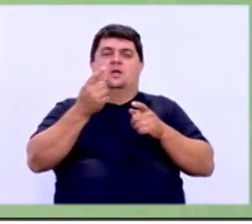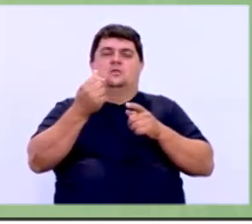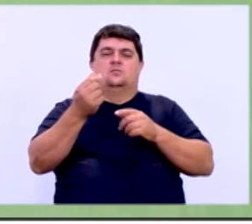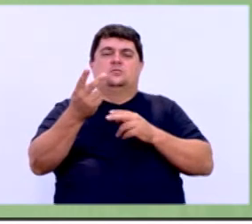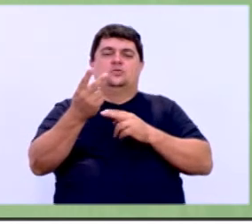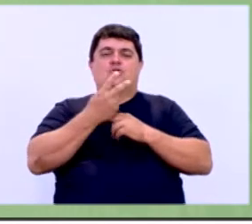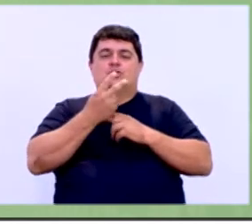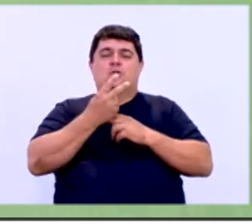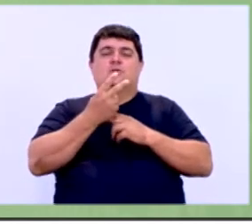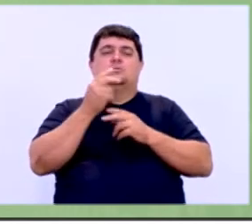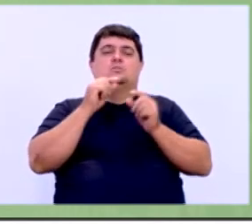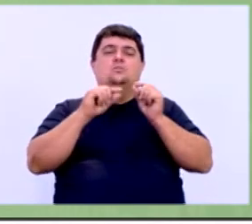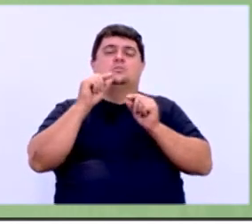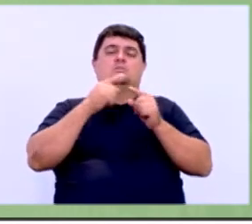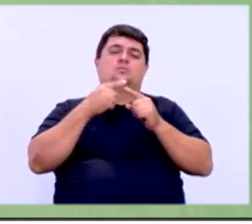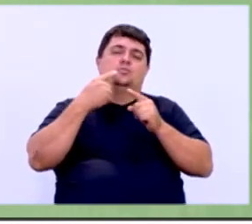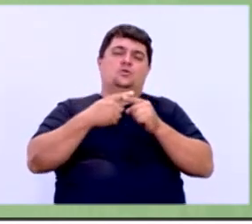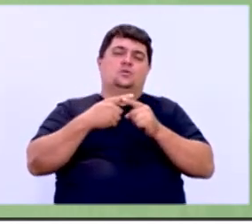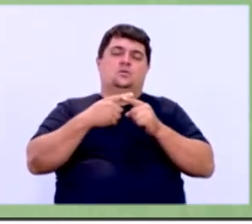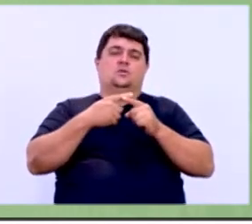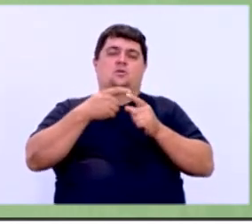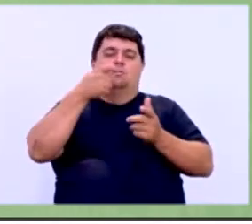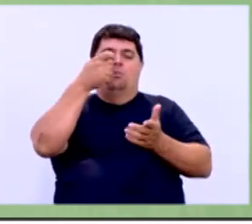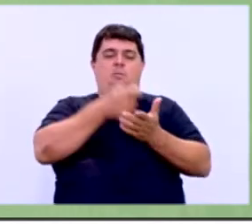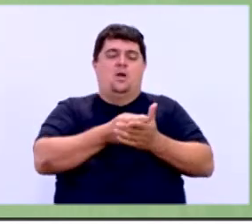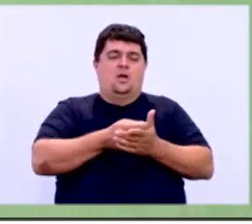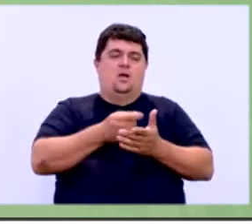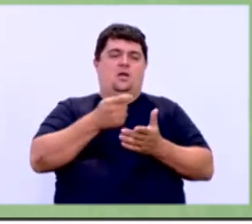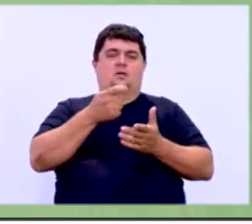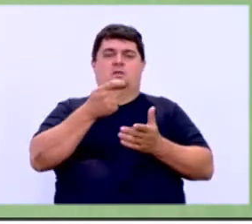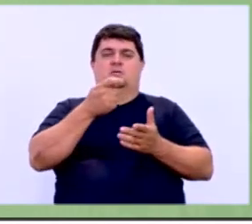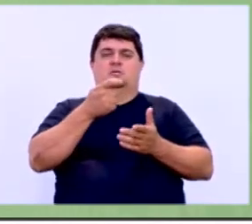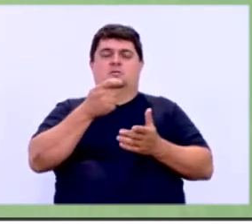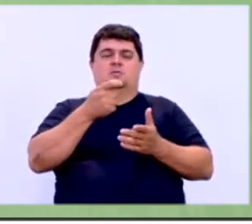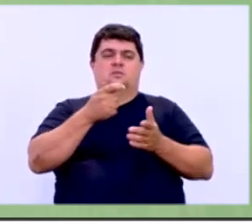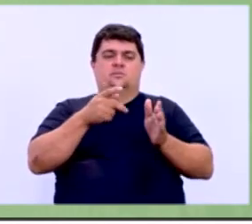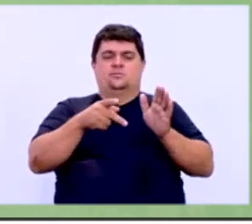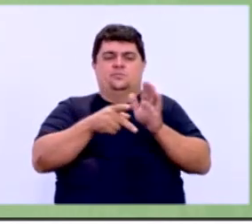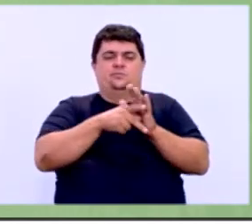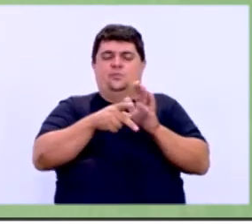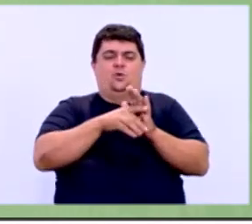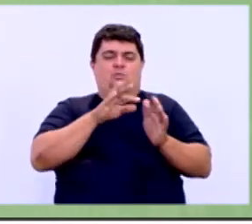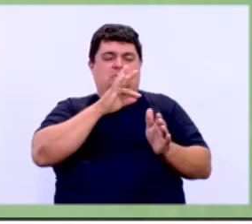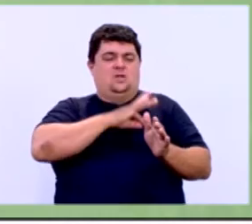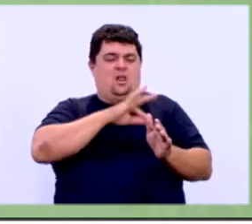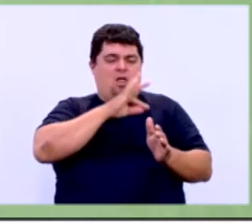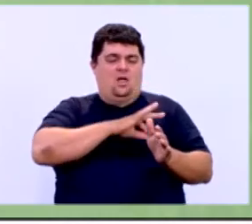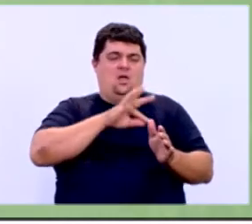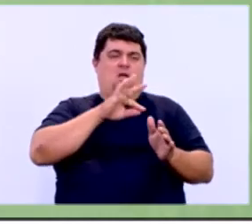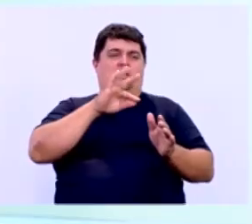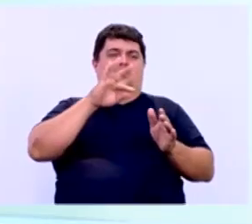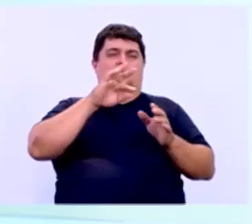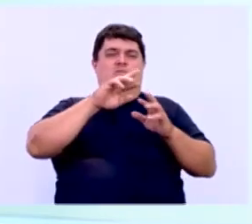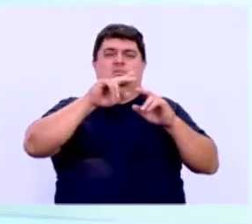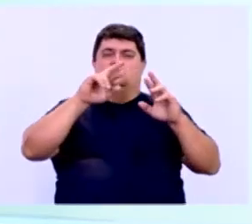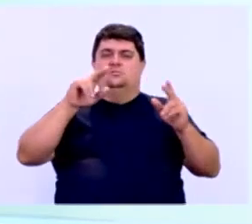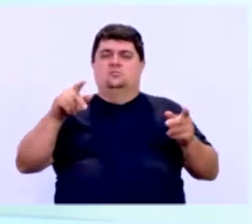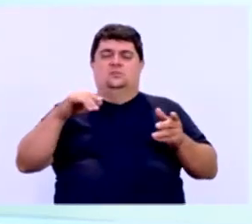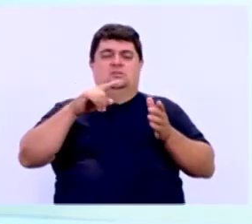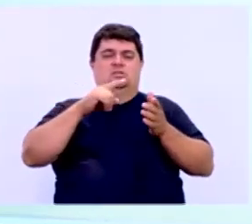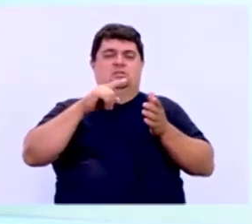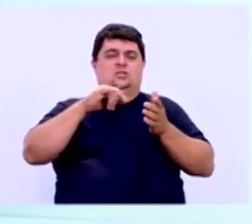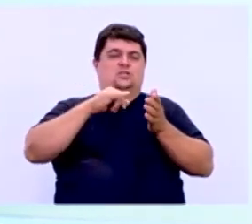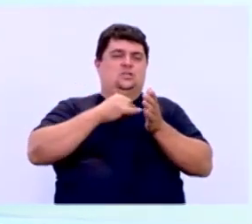busca esse financiamento com o objetivo de pagar, né, de movimentar a sua empresa, né, no que diz respeito